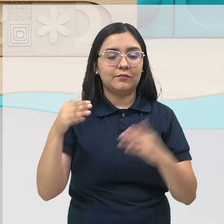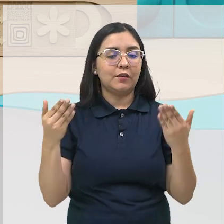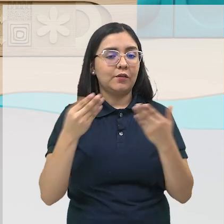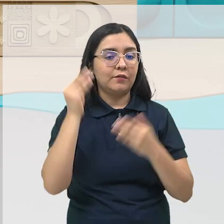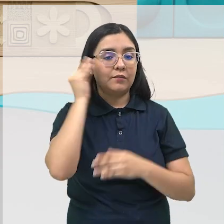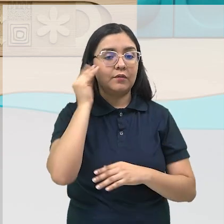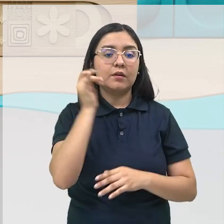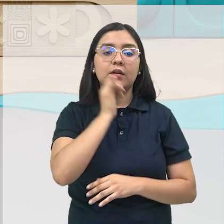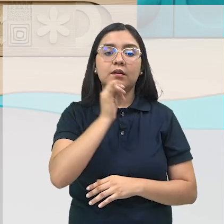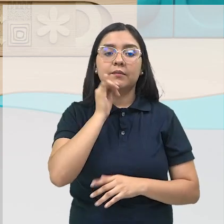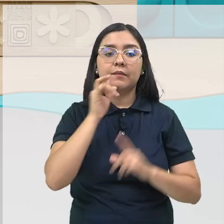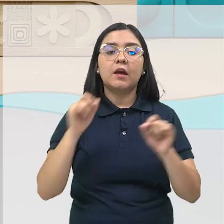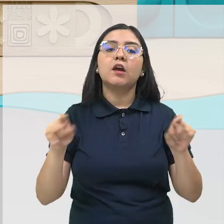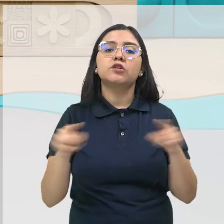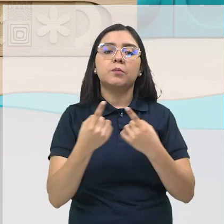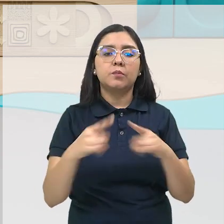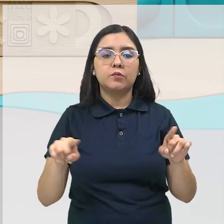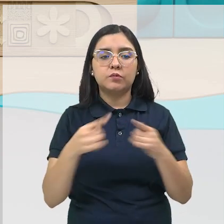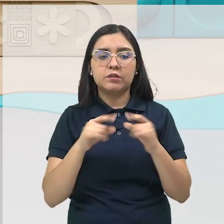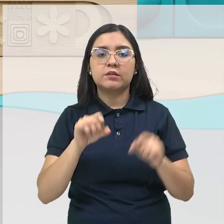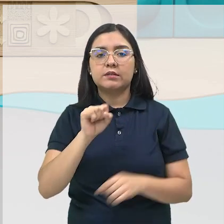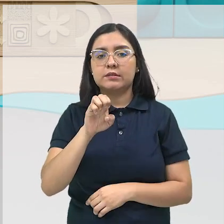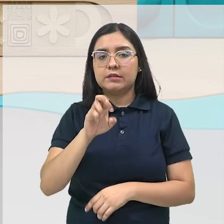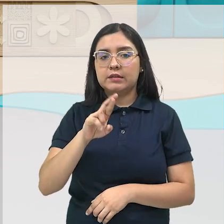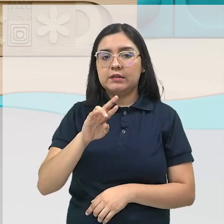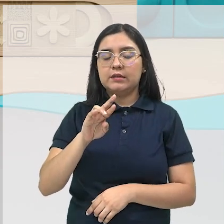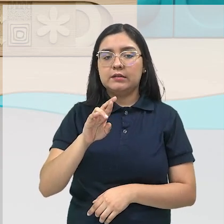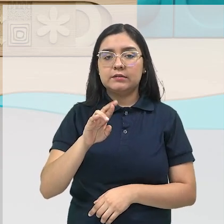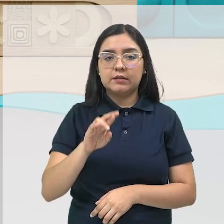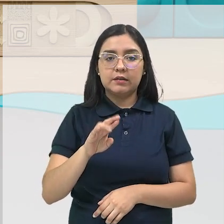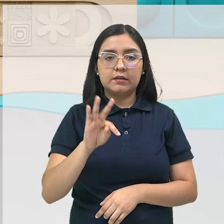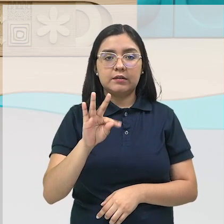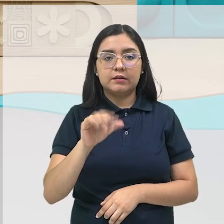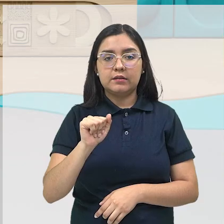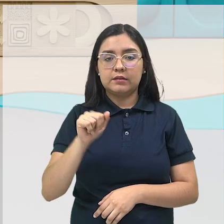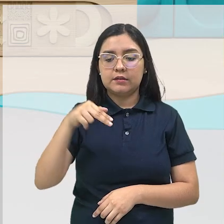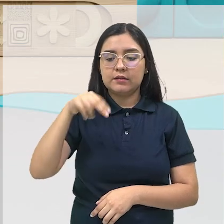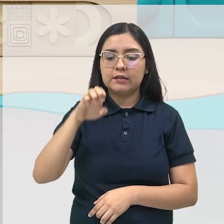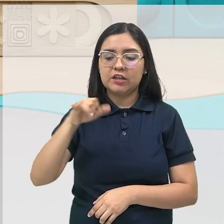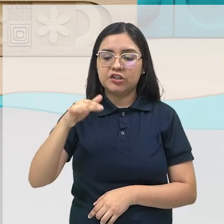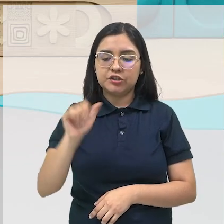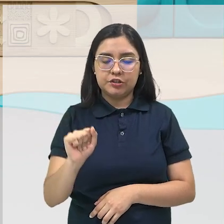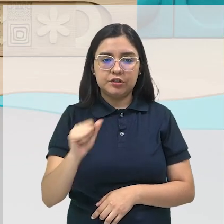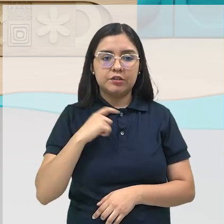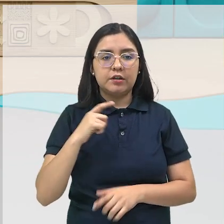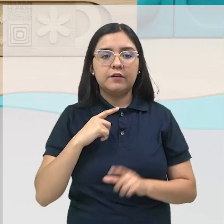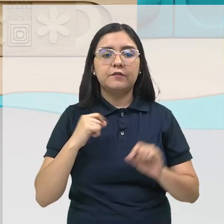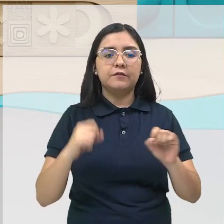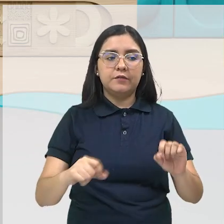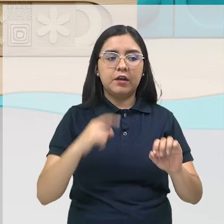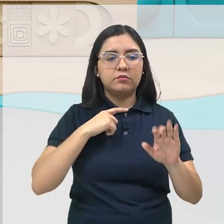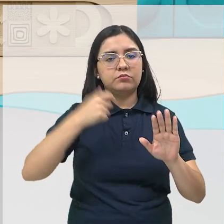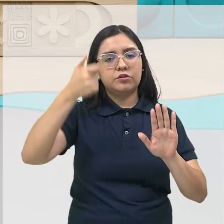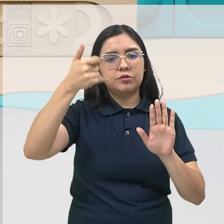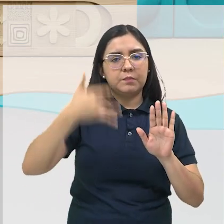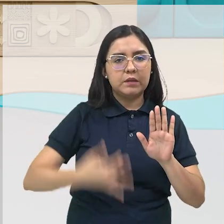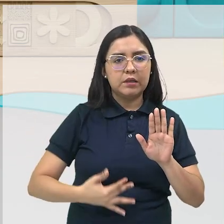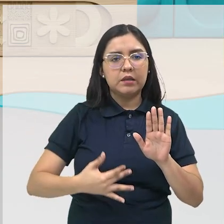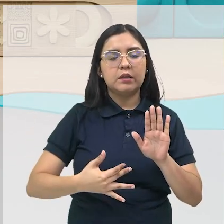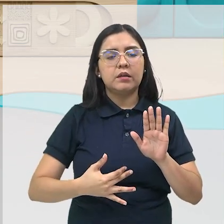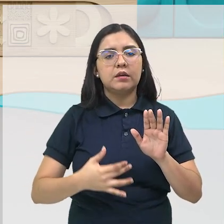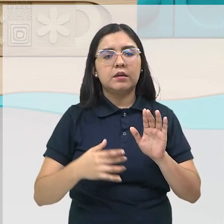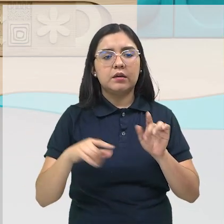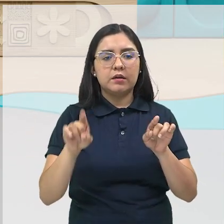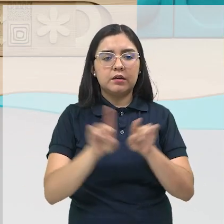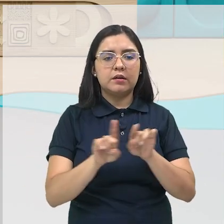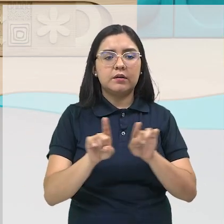ver, por exemplo, as músicas sertanejas. Começa ali com o refrão, aí depois vem falando um pouco da história,